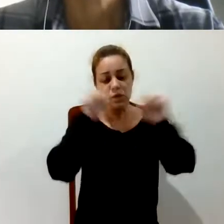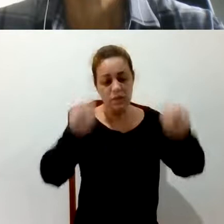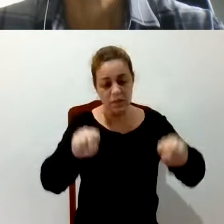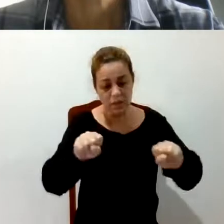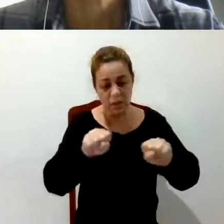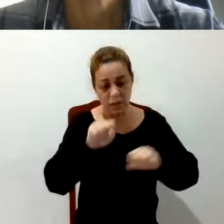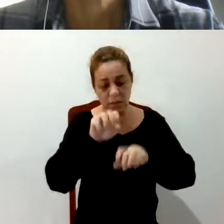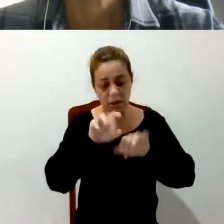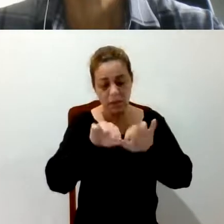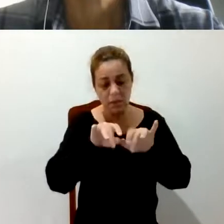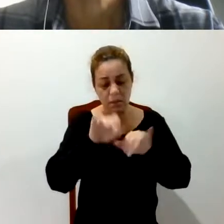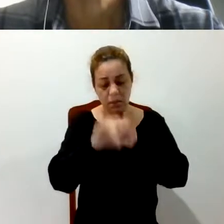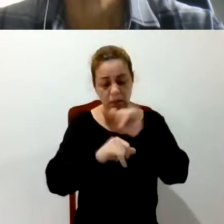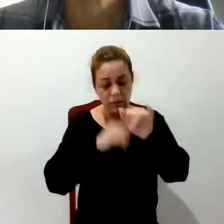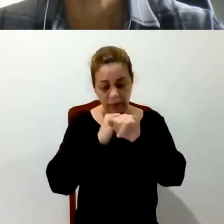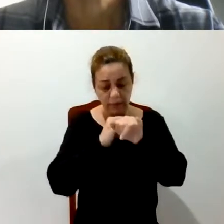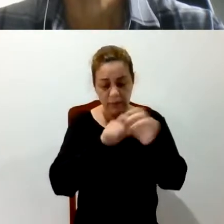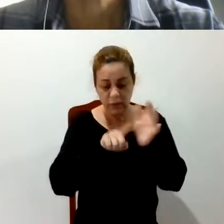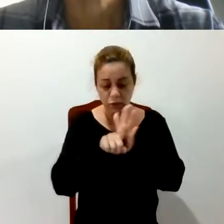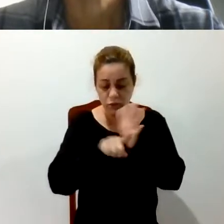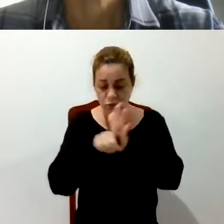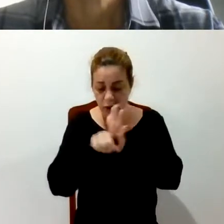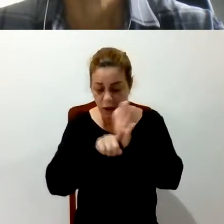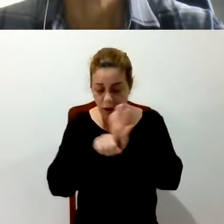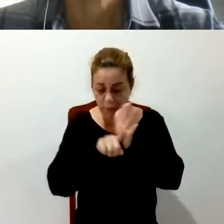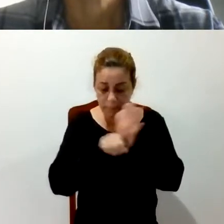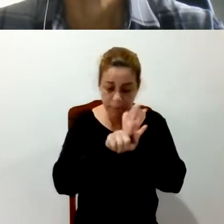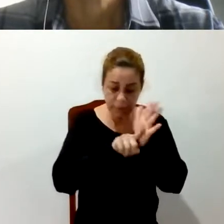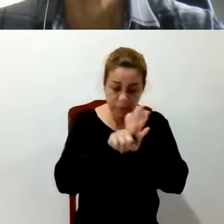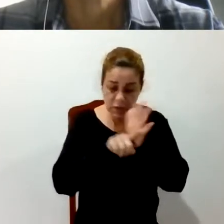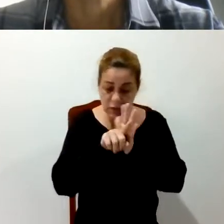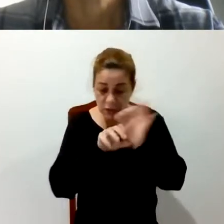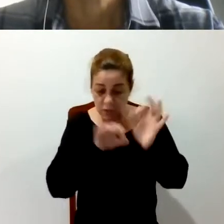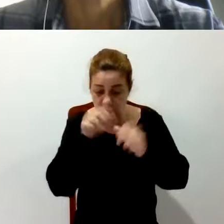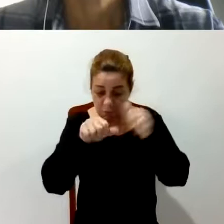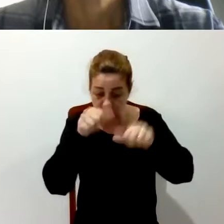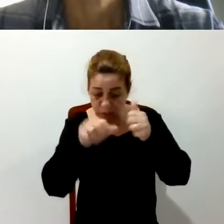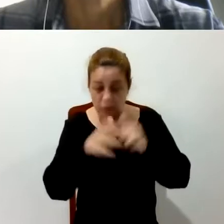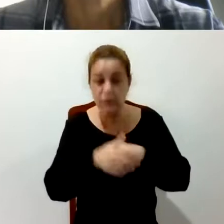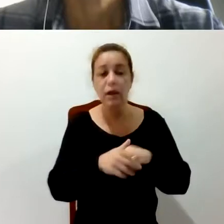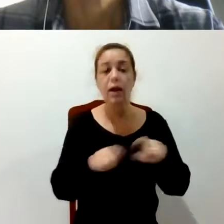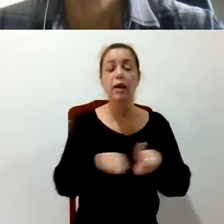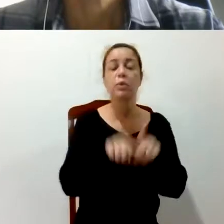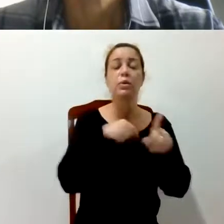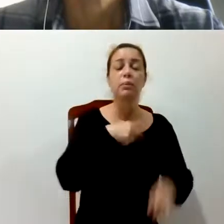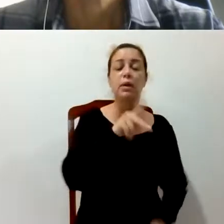informática na educação. E atualmente eu sou professor